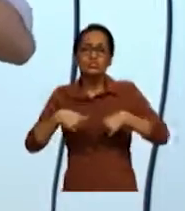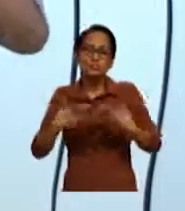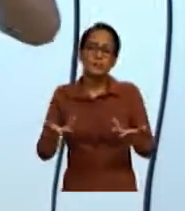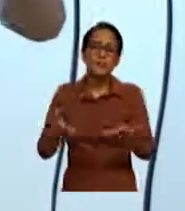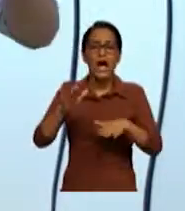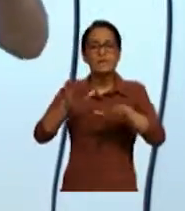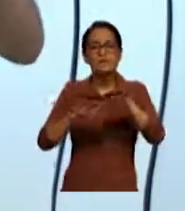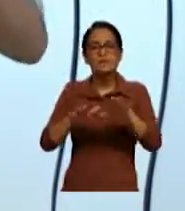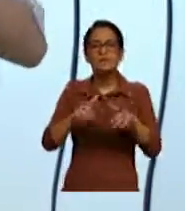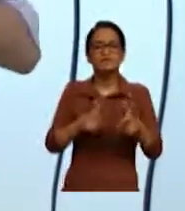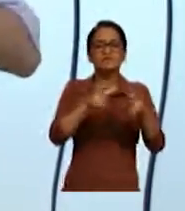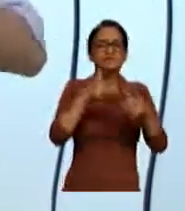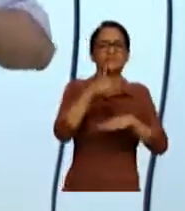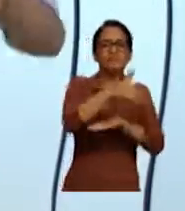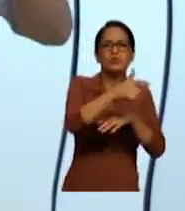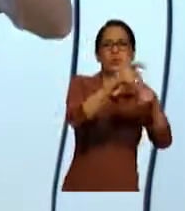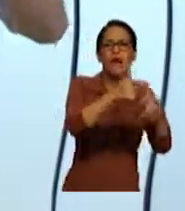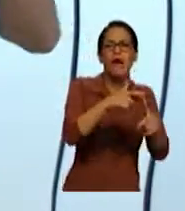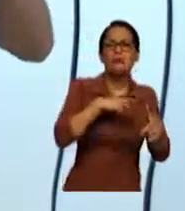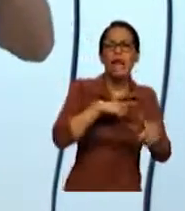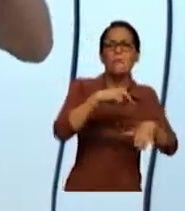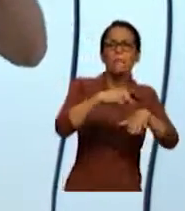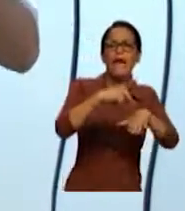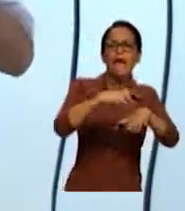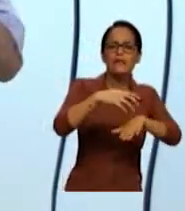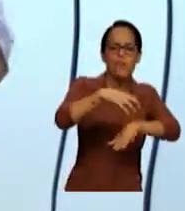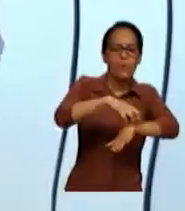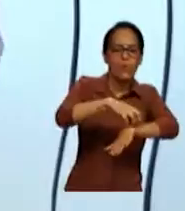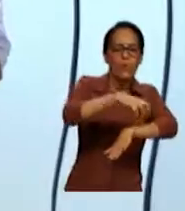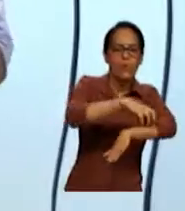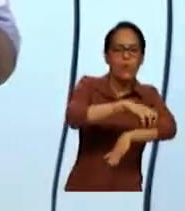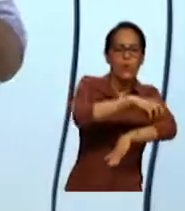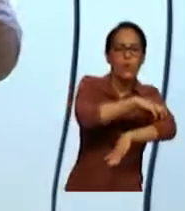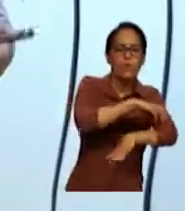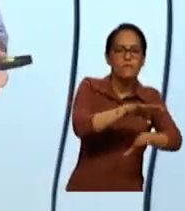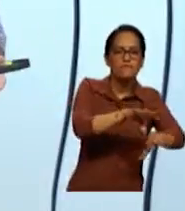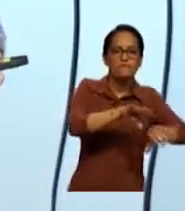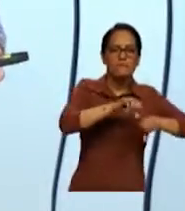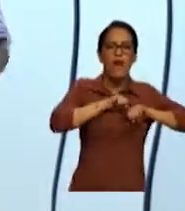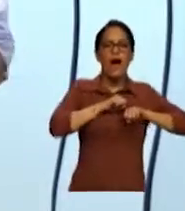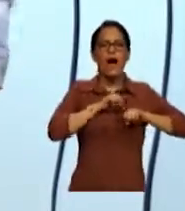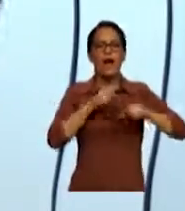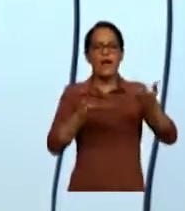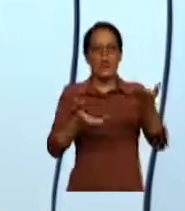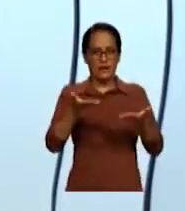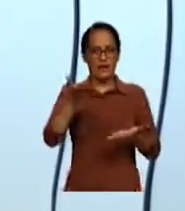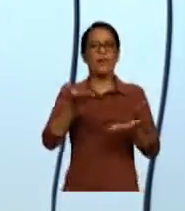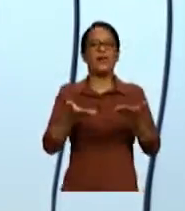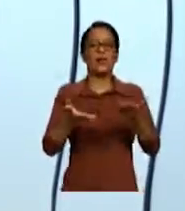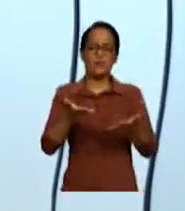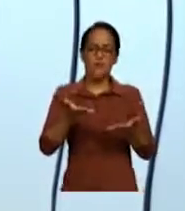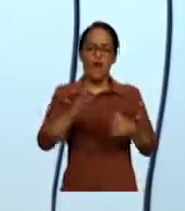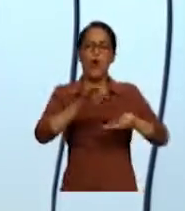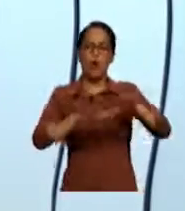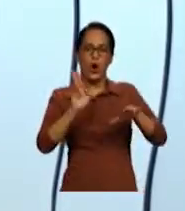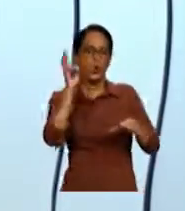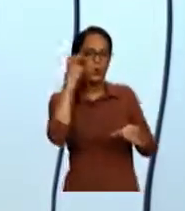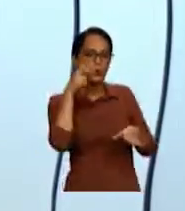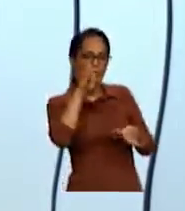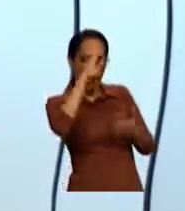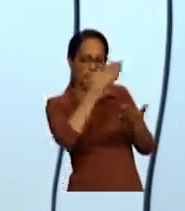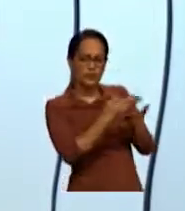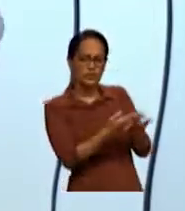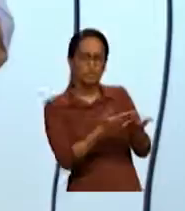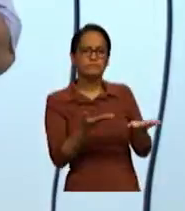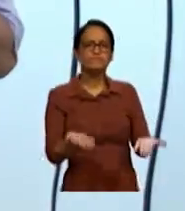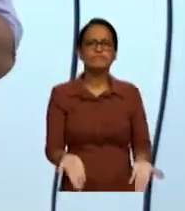pedras energéticas e tudo mais, para equilibrar a sua energia. Alguns povos também acreditam nisso. E o conceito